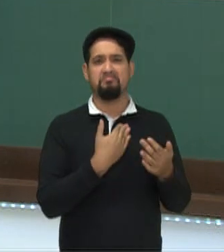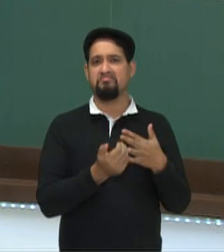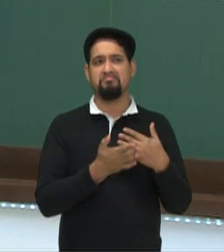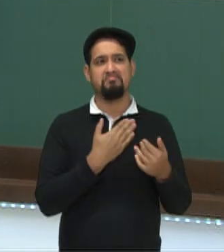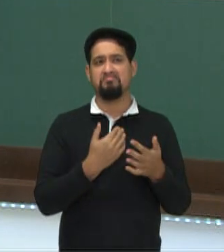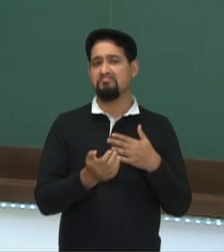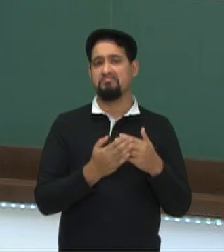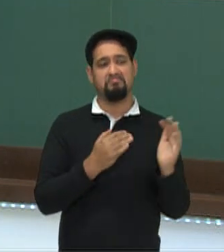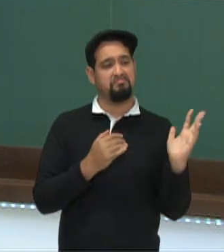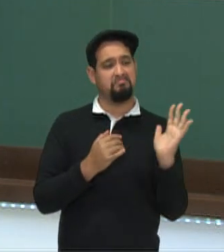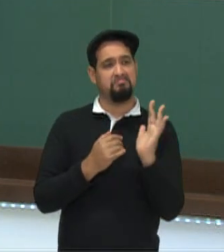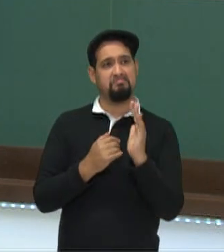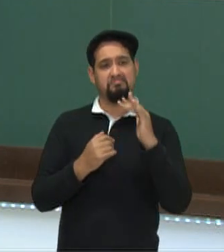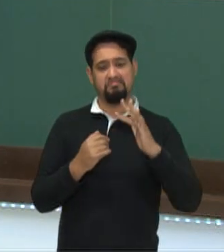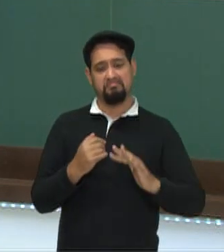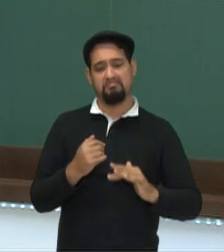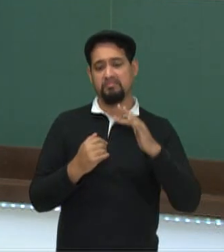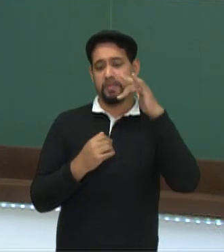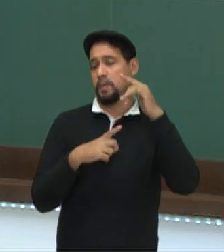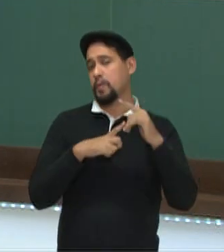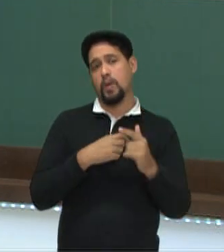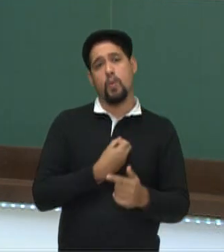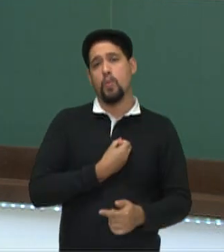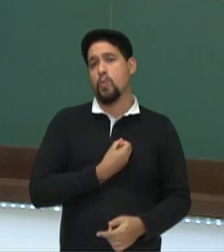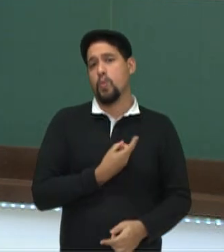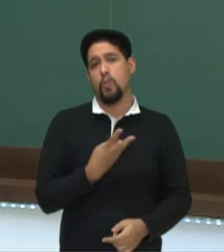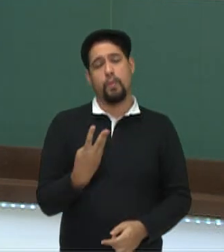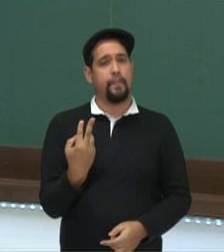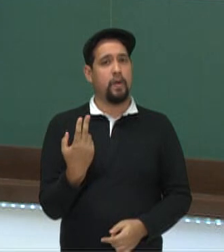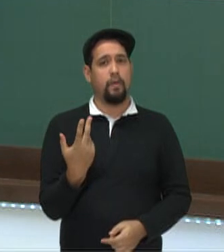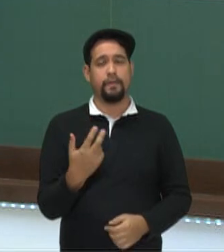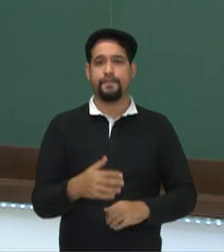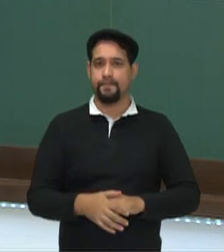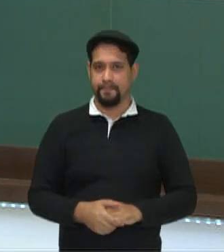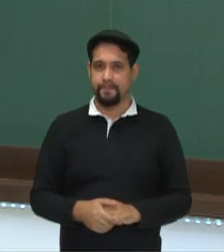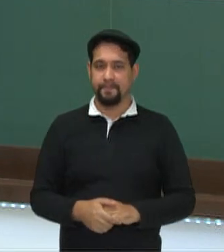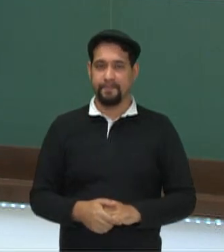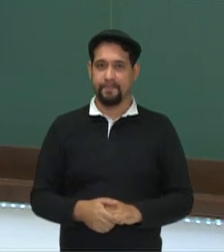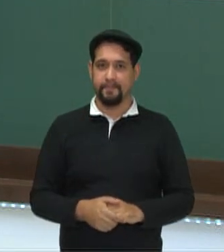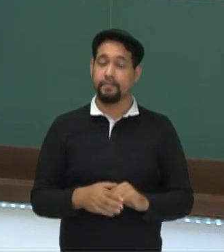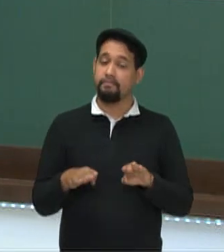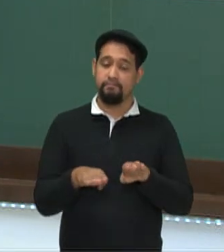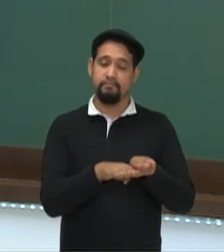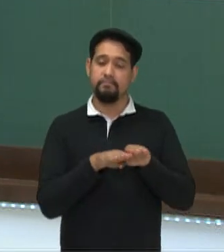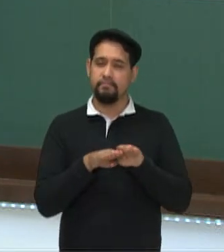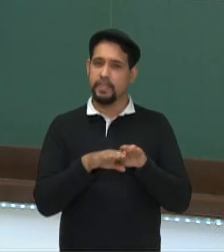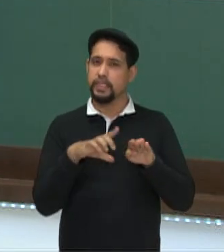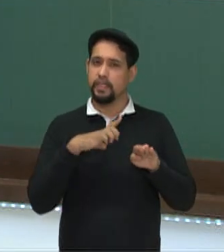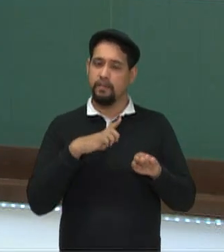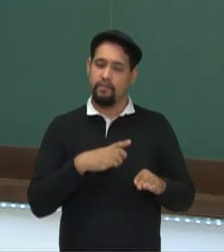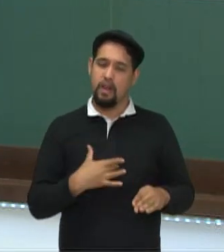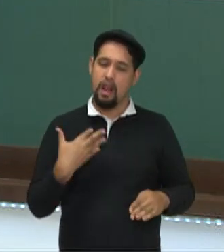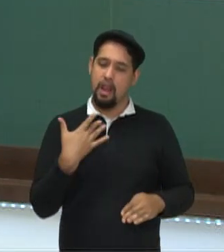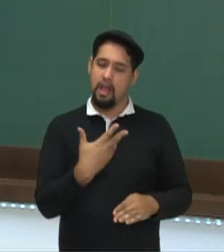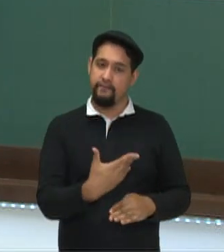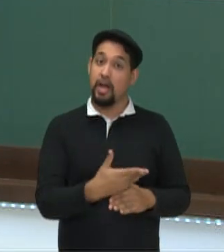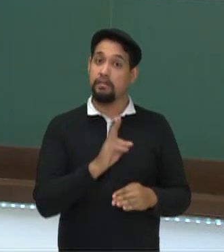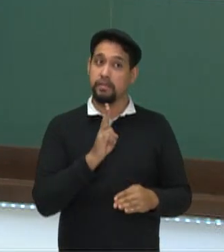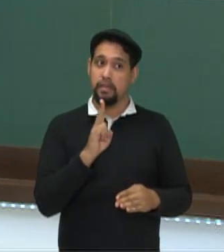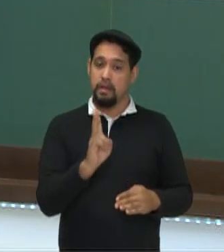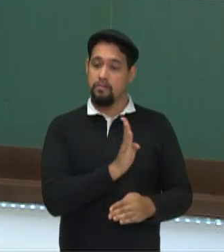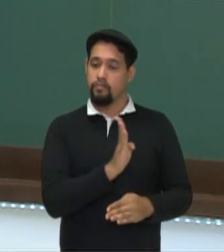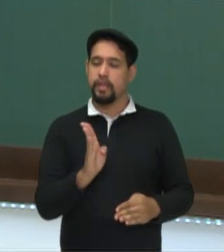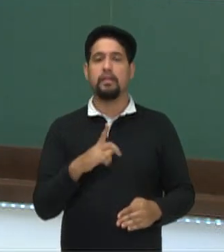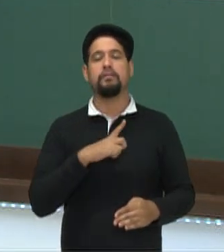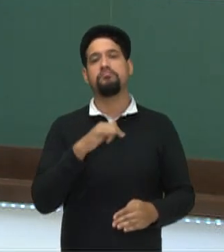baixo como para cá, porque eu teria a mesma quantidade de carbonos. Então, por conveniência, eu vou seguir aqui em linha reta. Então,